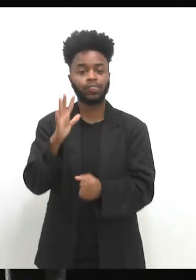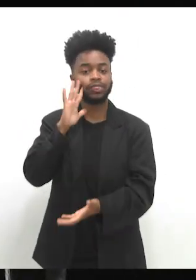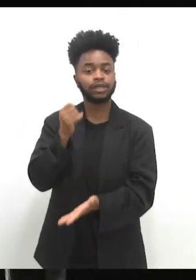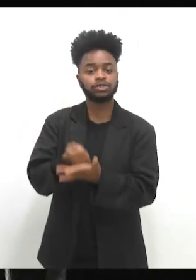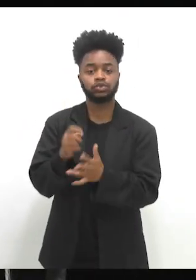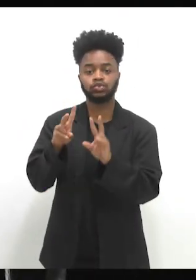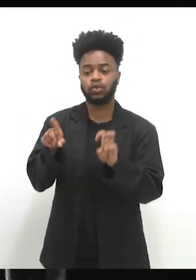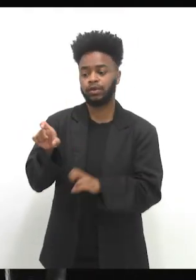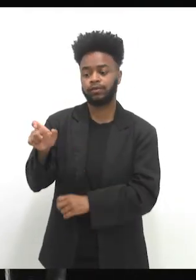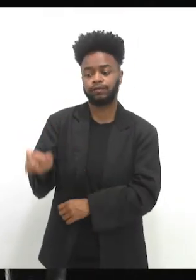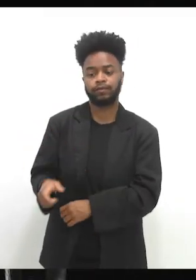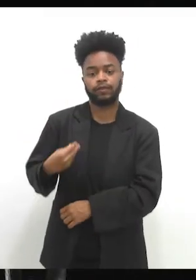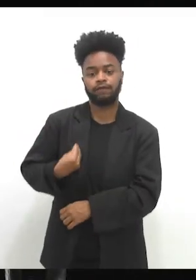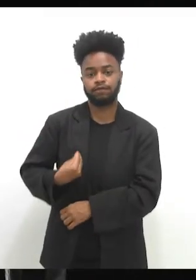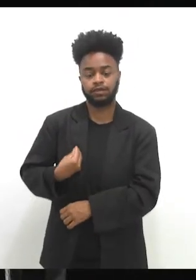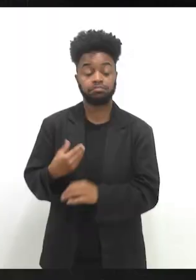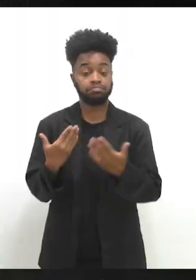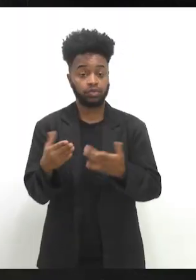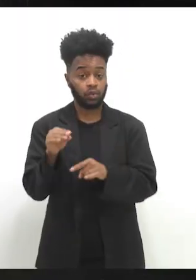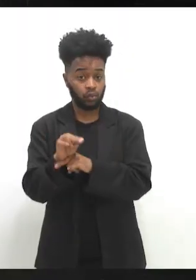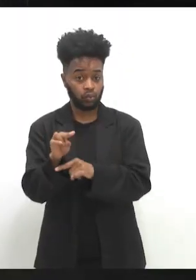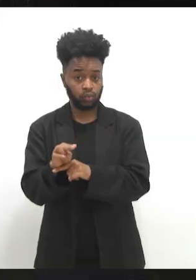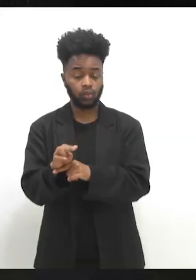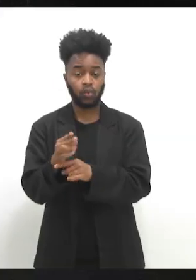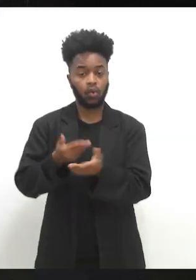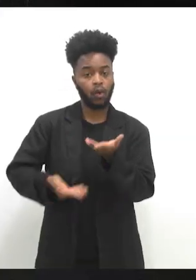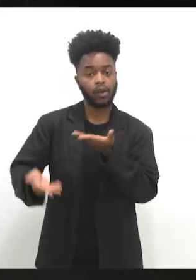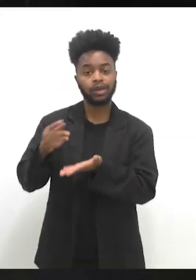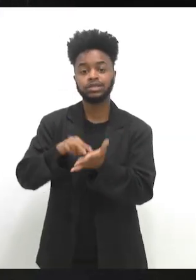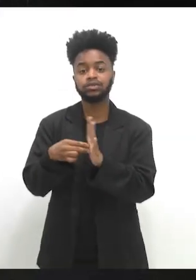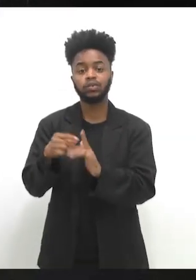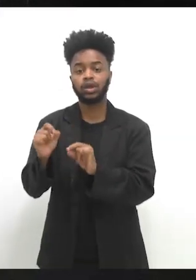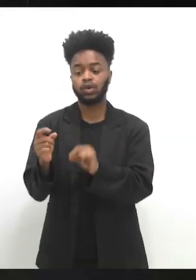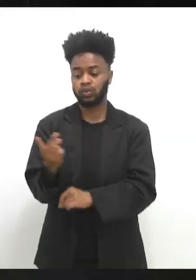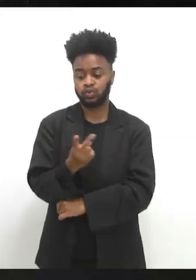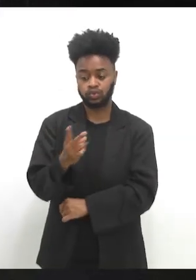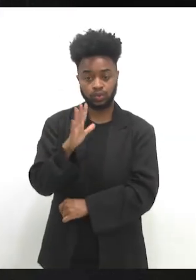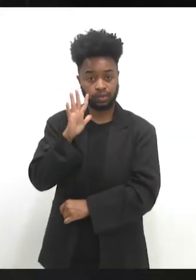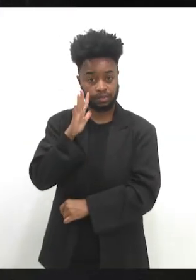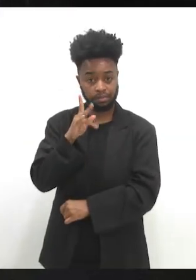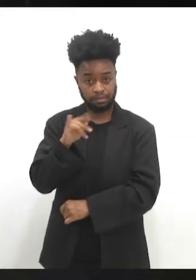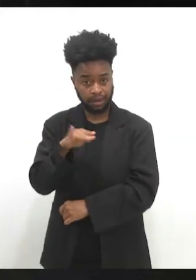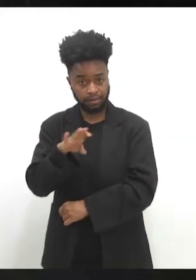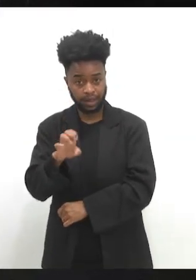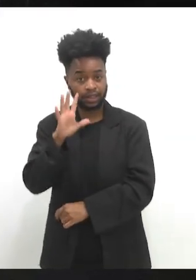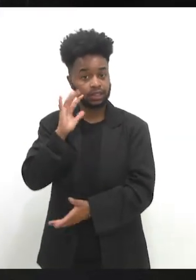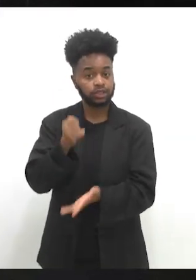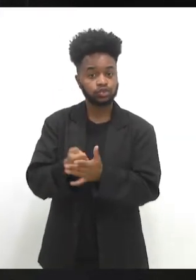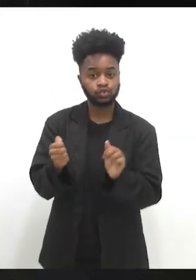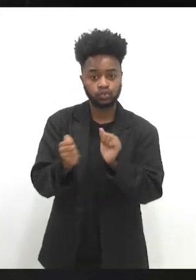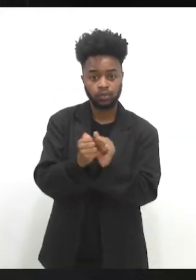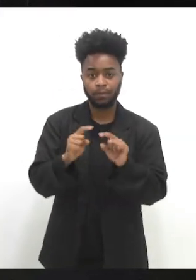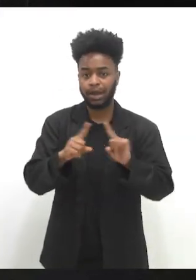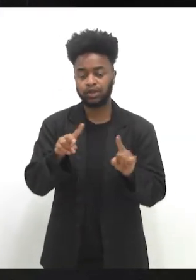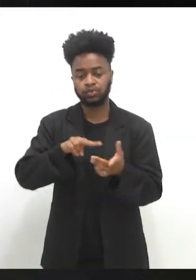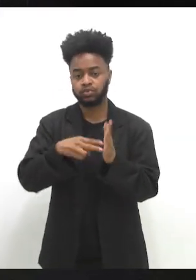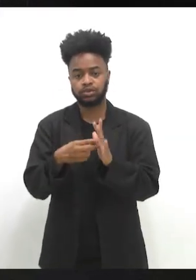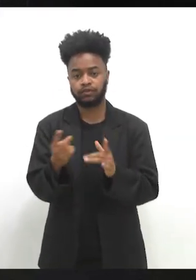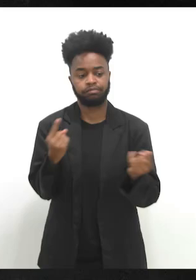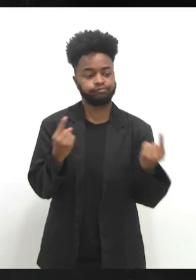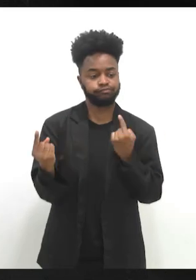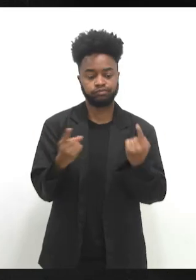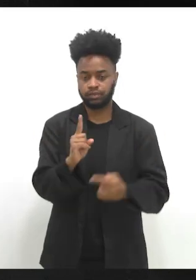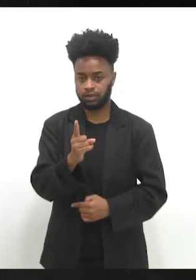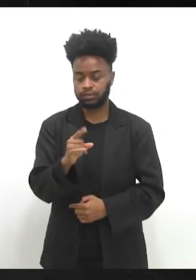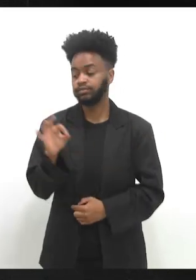poder sobre aquela criança. Então, a guarda compartilhada significa que os pais decidem em conjunto, mas não necessariamente a criança tem que ficar aqui ou